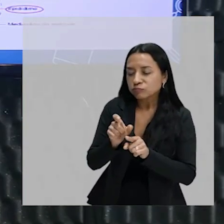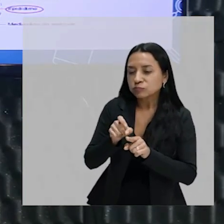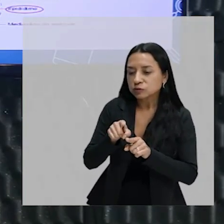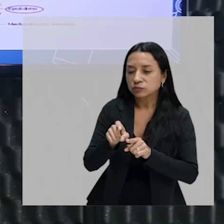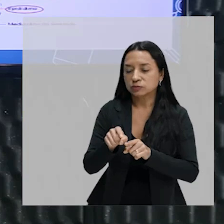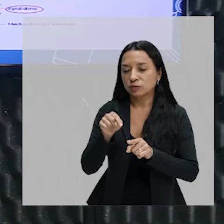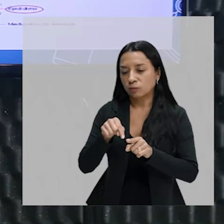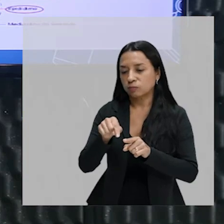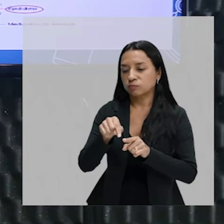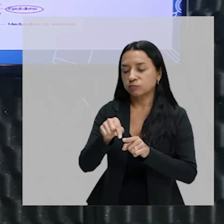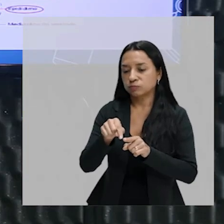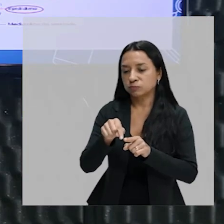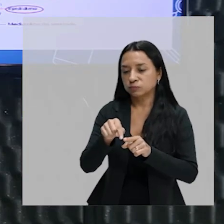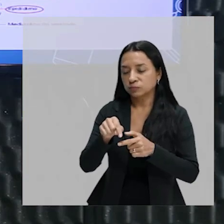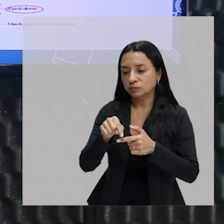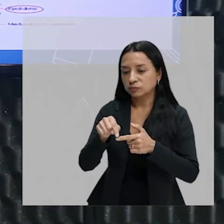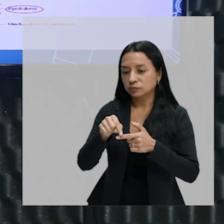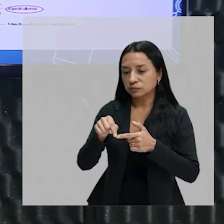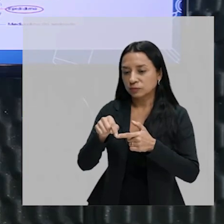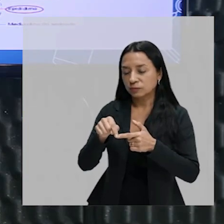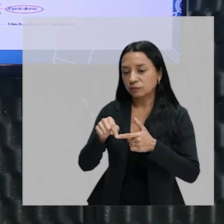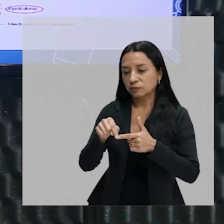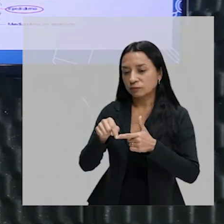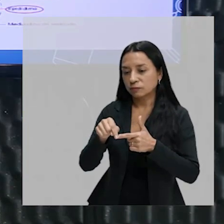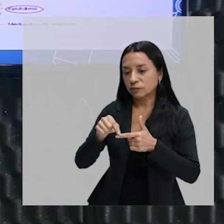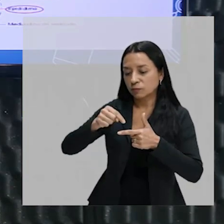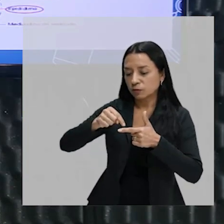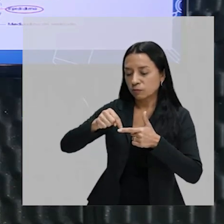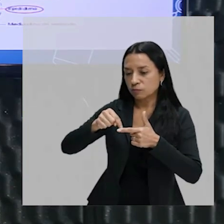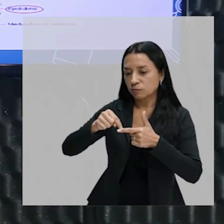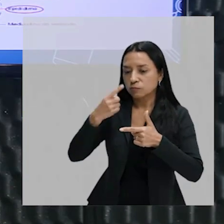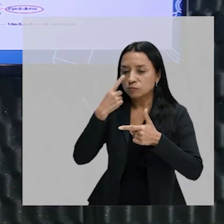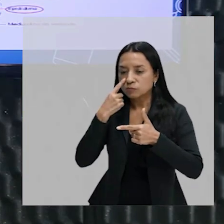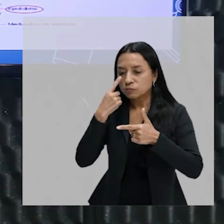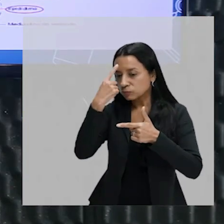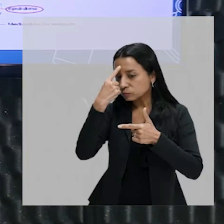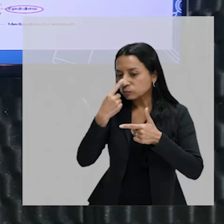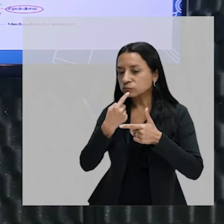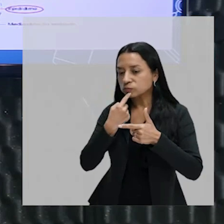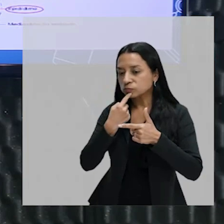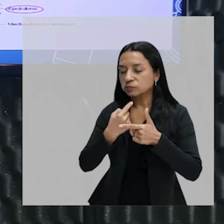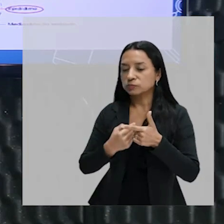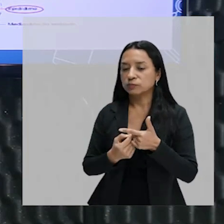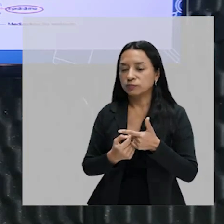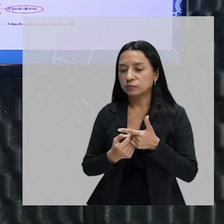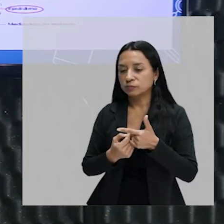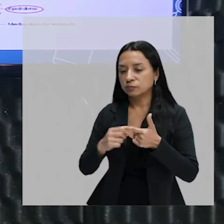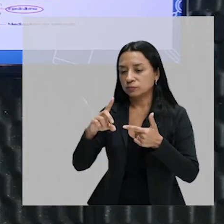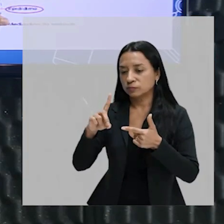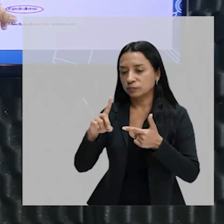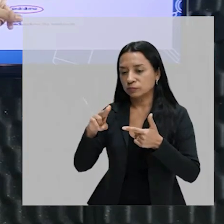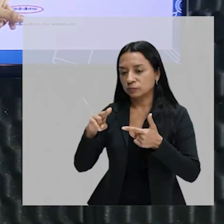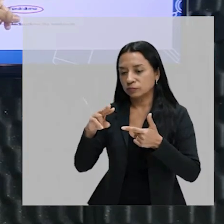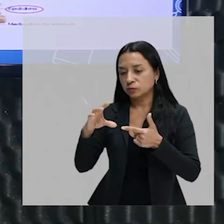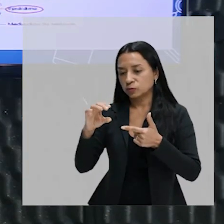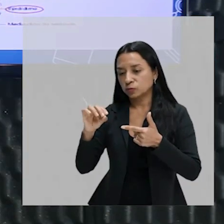espermatozoides vão sair daqui do epidídimo vão seguir por esse tubinho aqui tá que é chamado de ducto